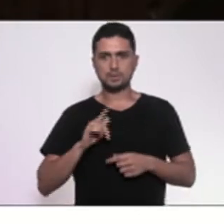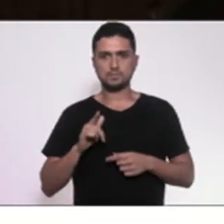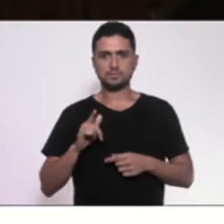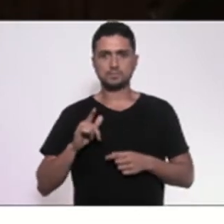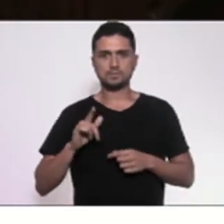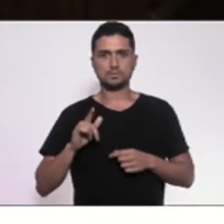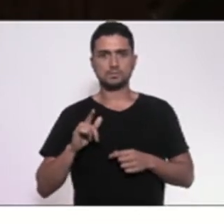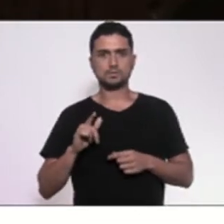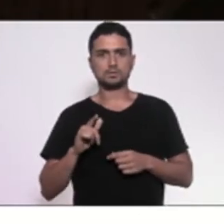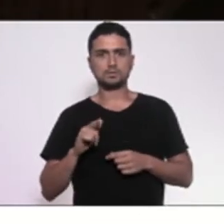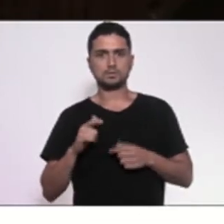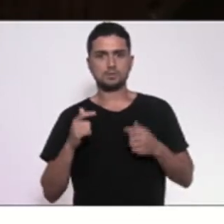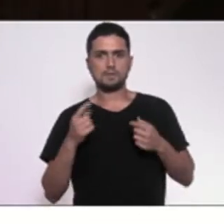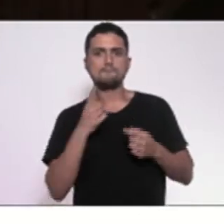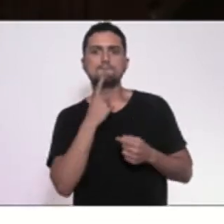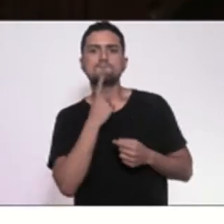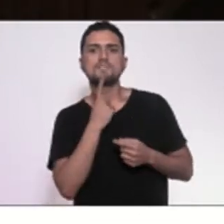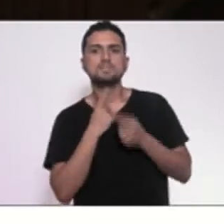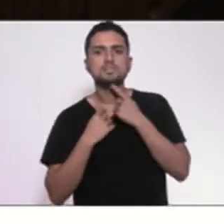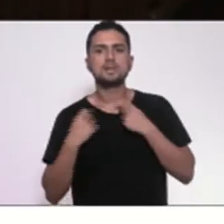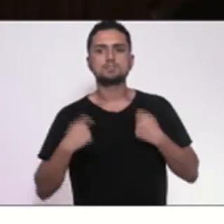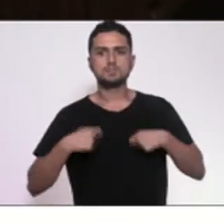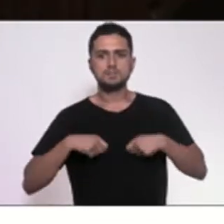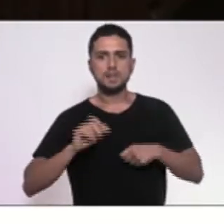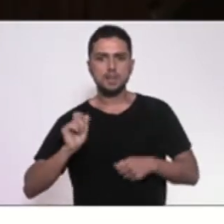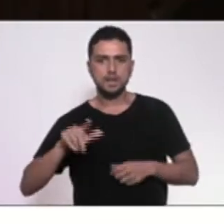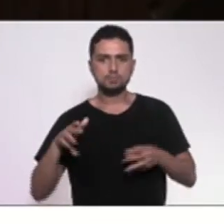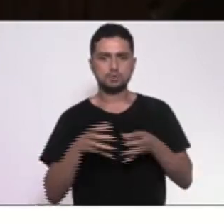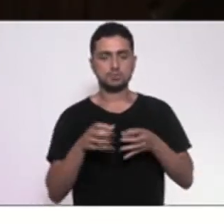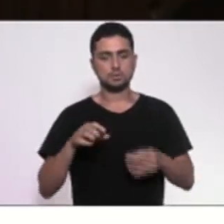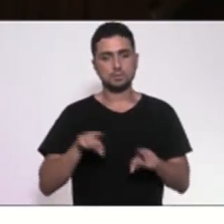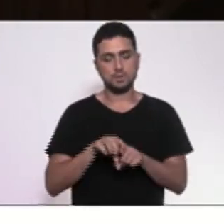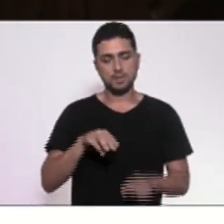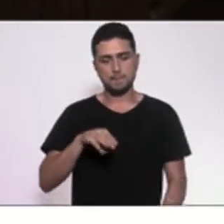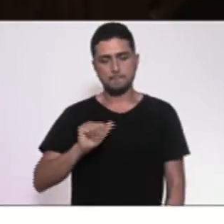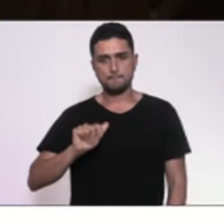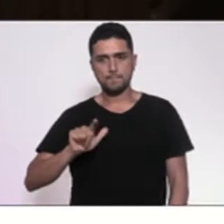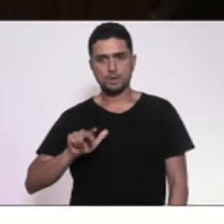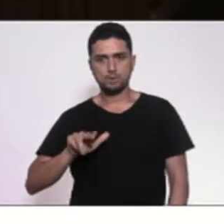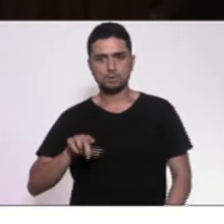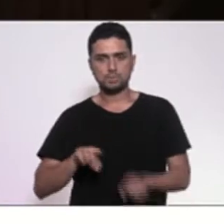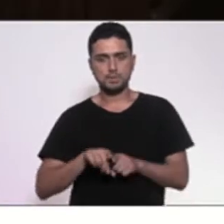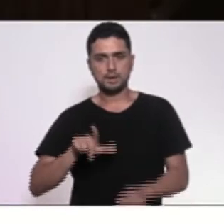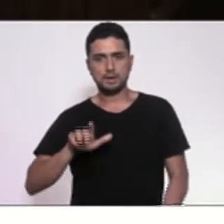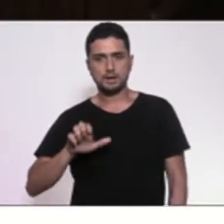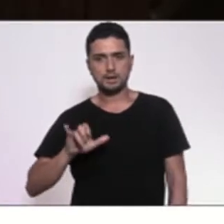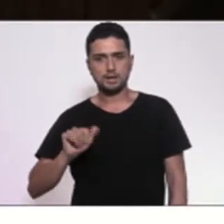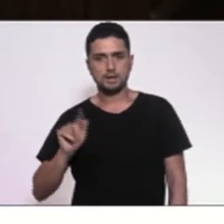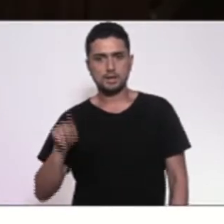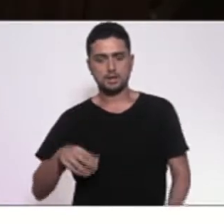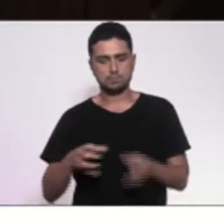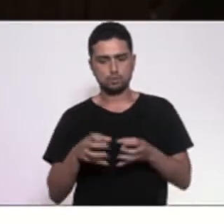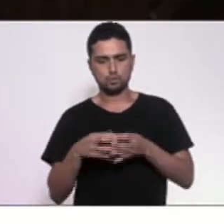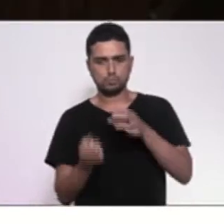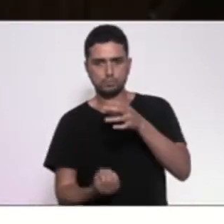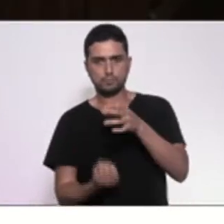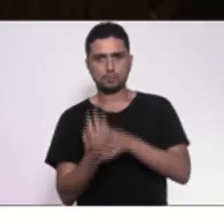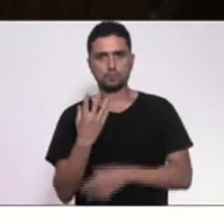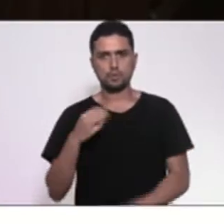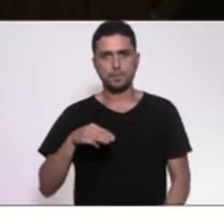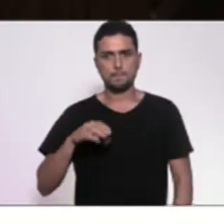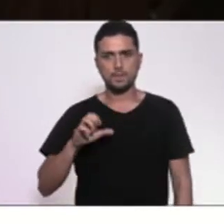Malu Santos e Leia Carvalho, fundadora da Metonímia, uma